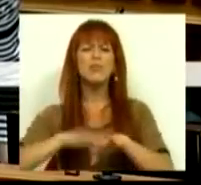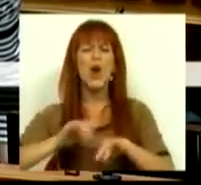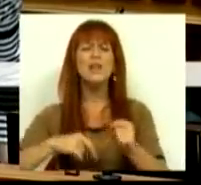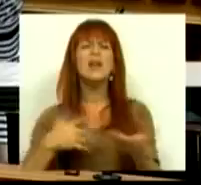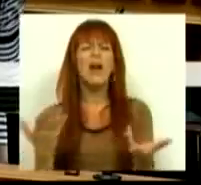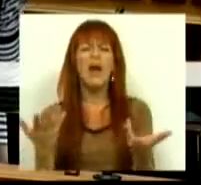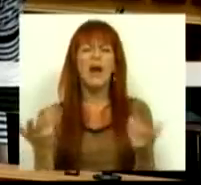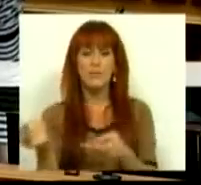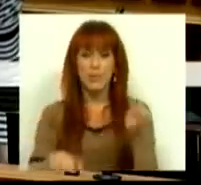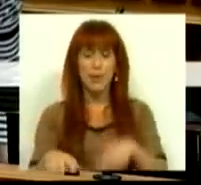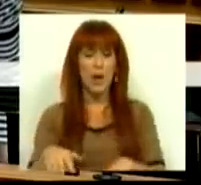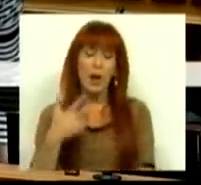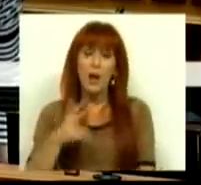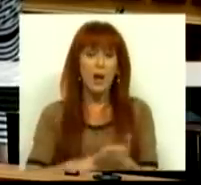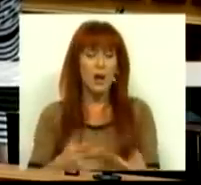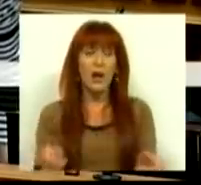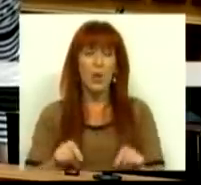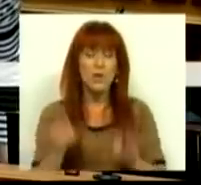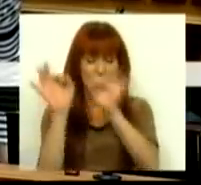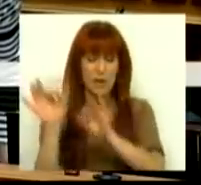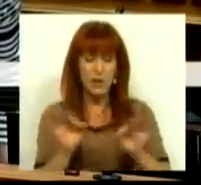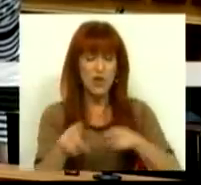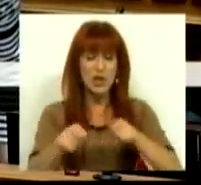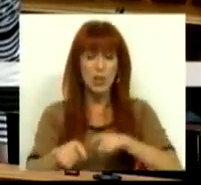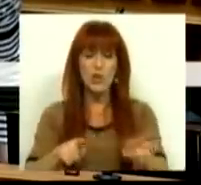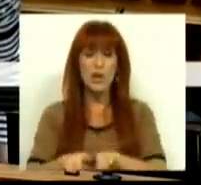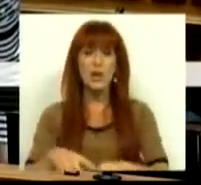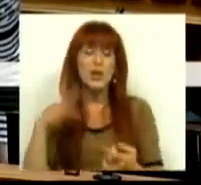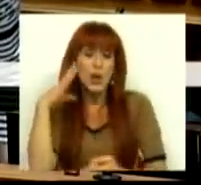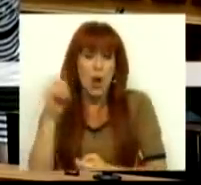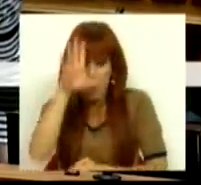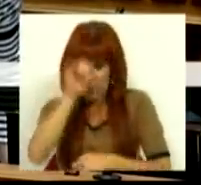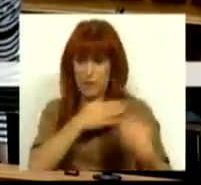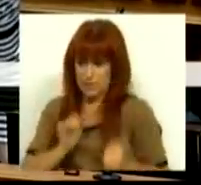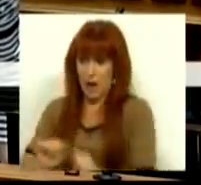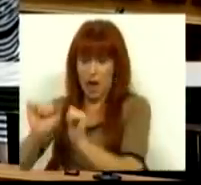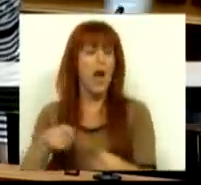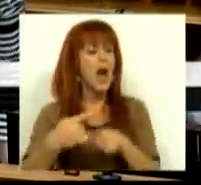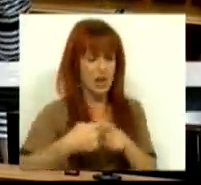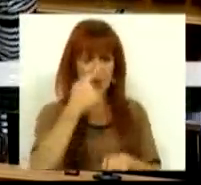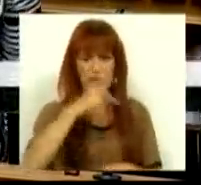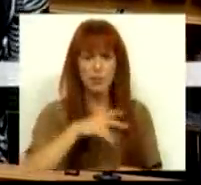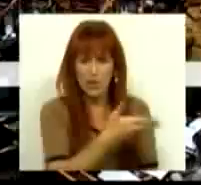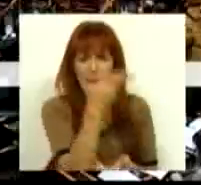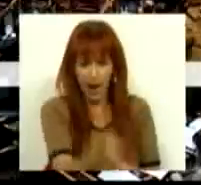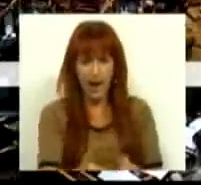estas situações? É que verdadeiramente, mais do que tratar da gestão corrente que compete ao Governo, é isto que interessa aos portugueses. Muito obrigada.